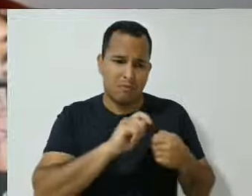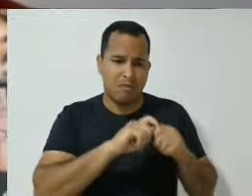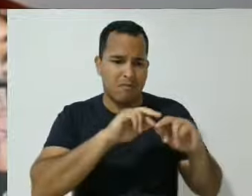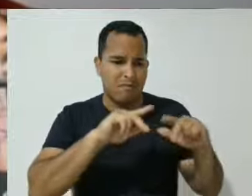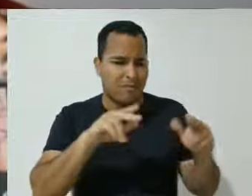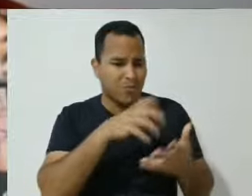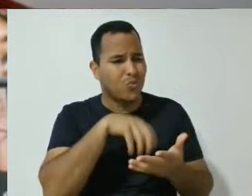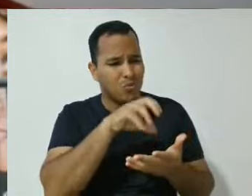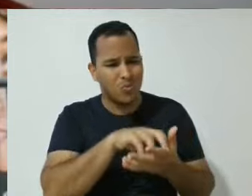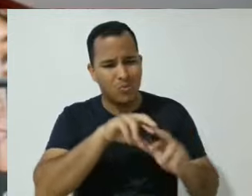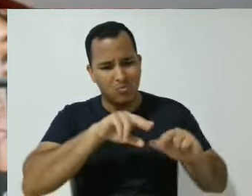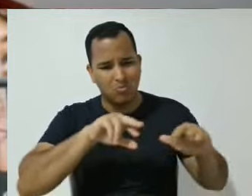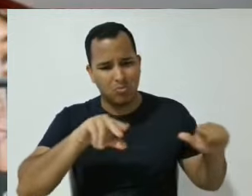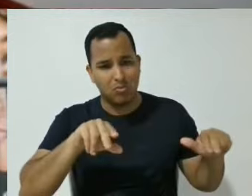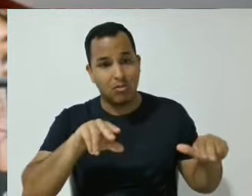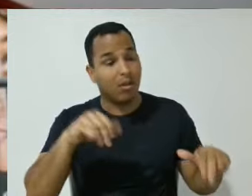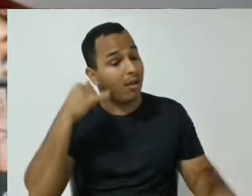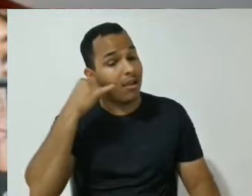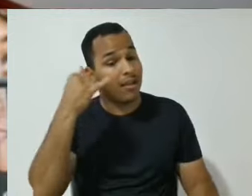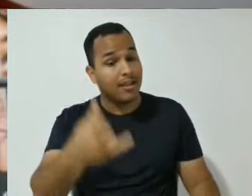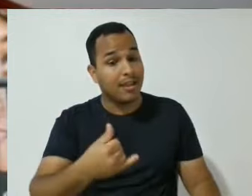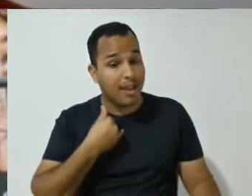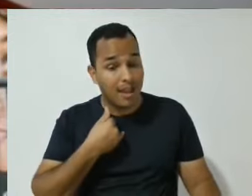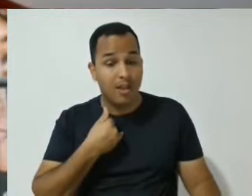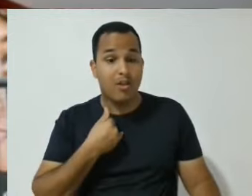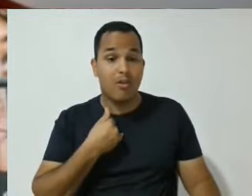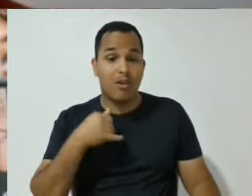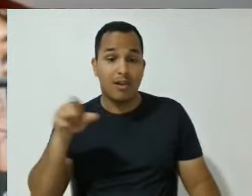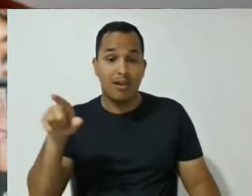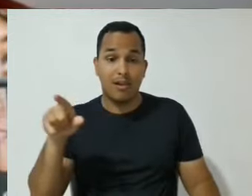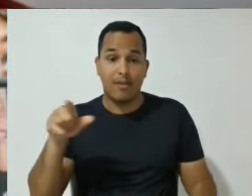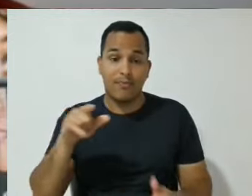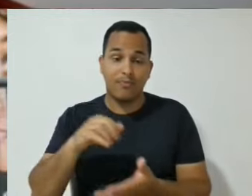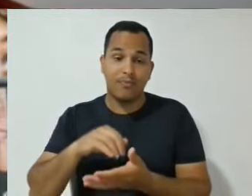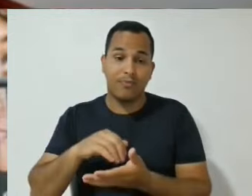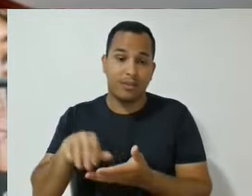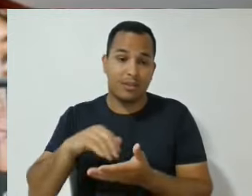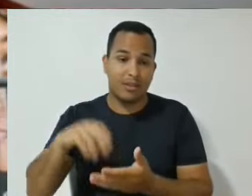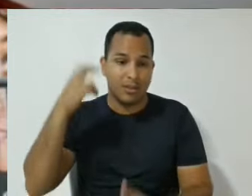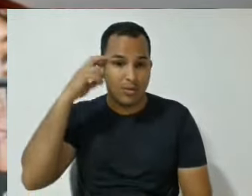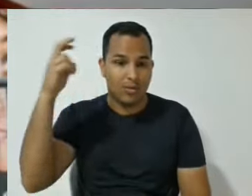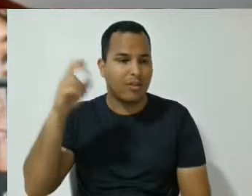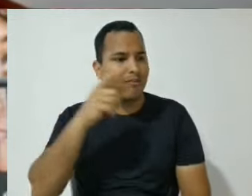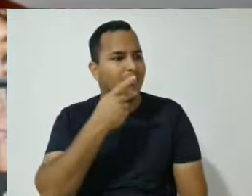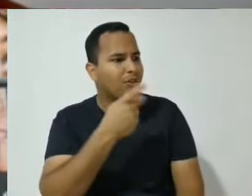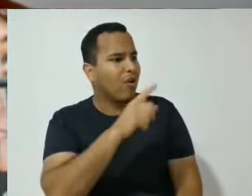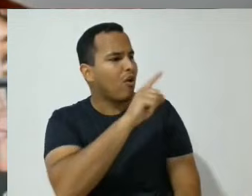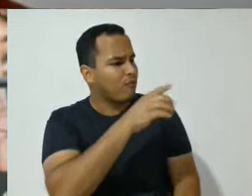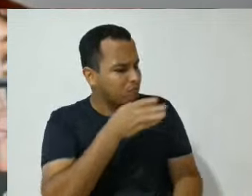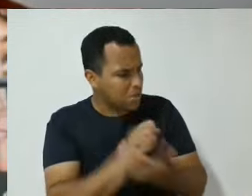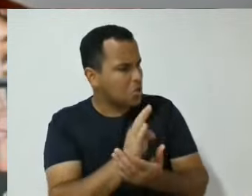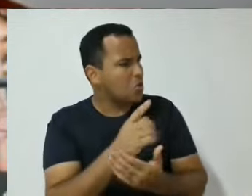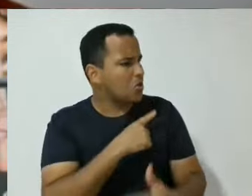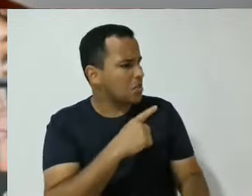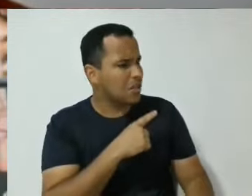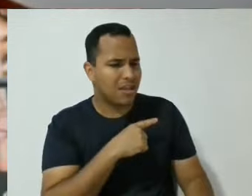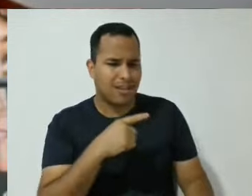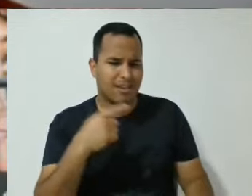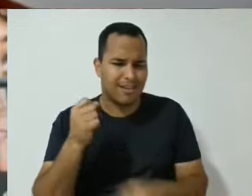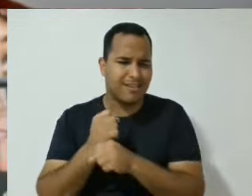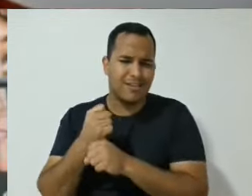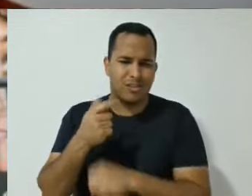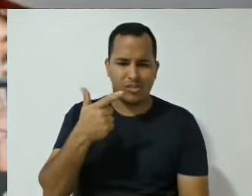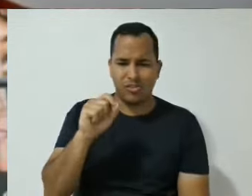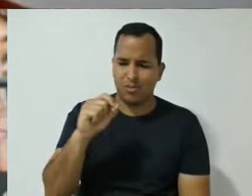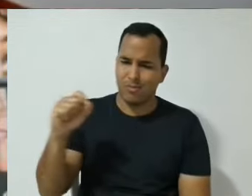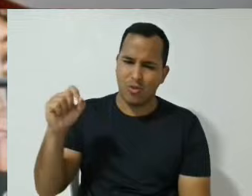concursos, e ligaram da Fundação Municipal de Cultura falando, olha, você passou no concurso tal, acho que de 2008, né, se não me